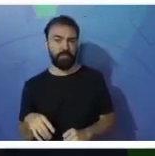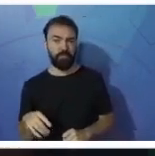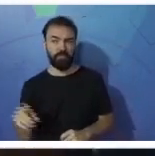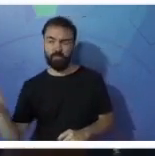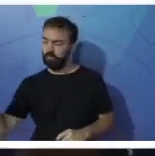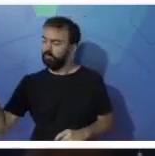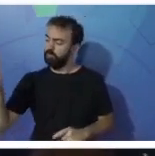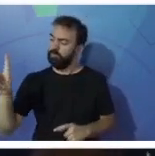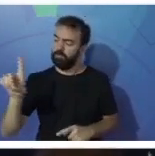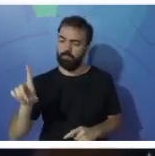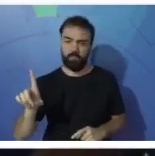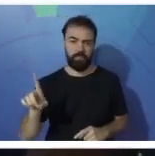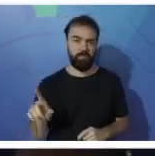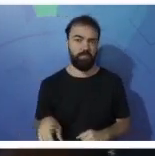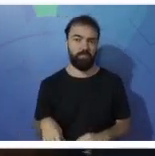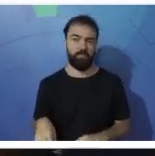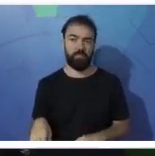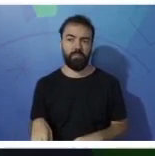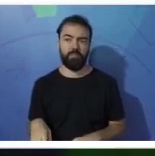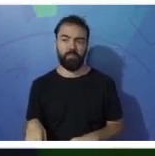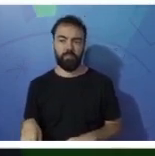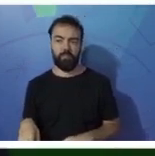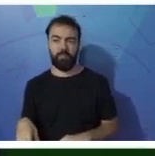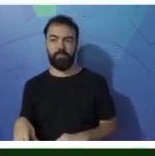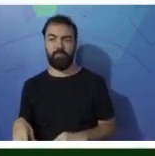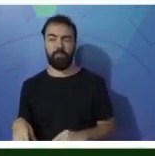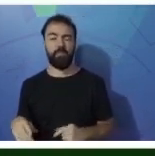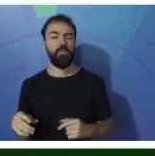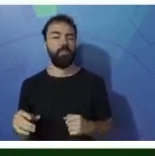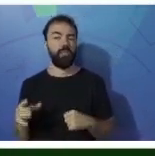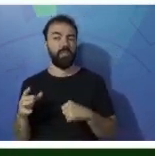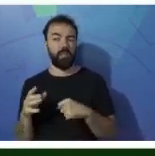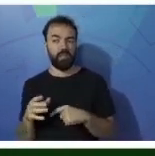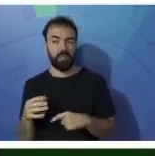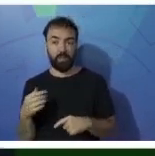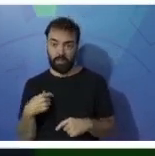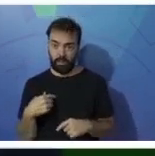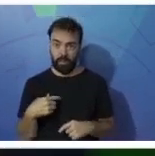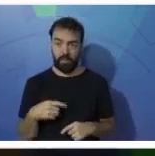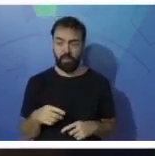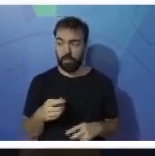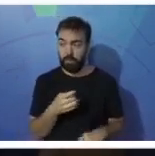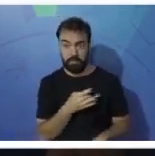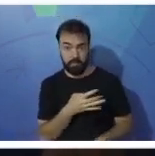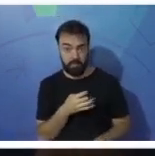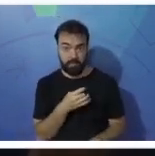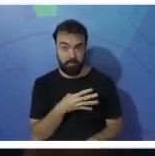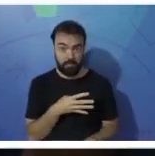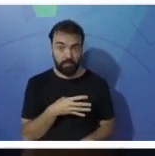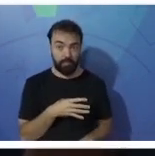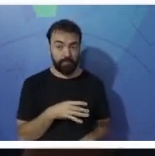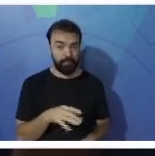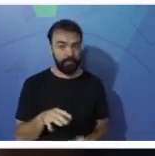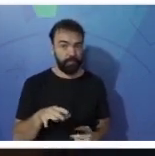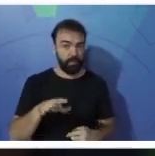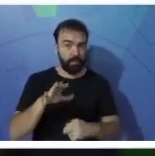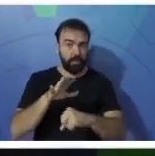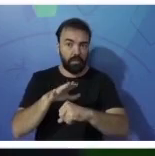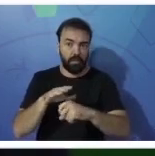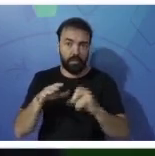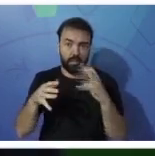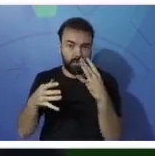casa se aproxima deles. Até eu fico com um pouco de medo de pôr a mão